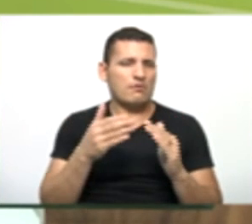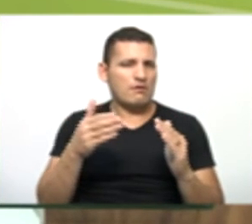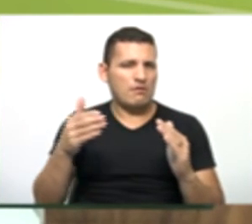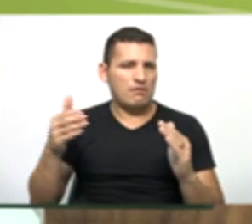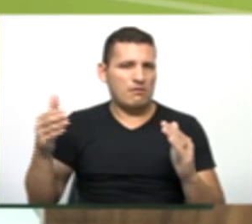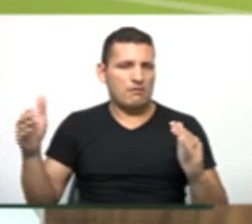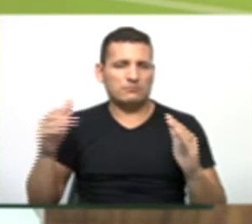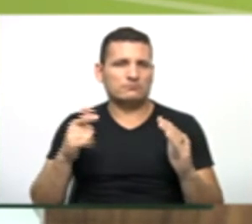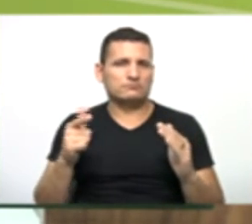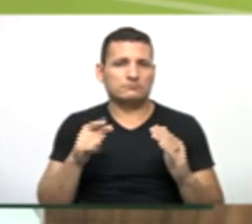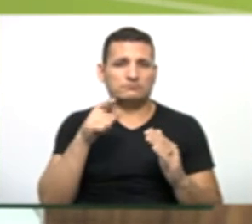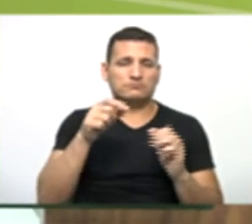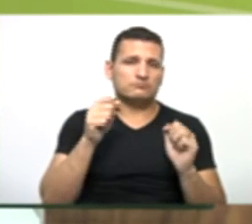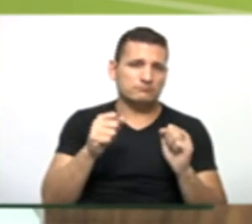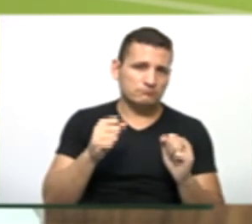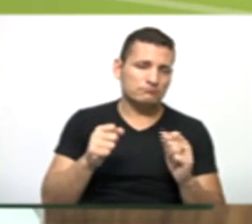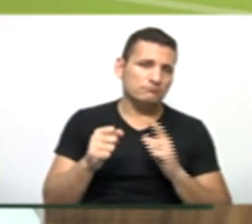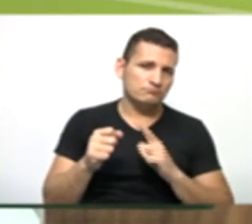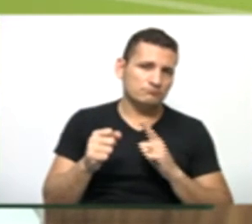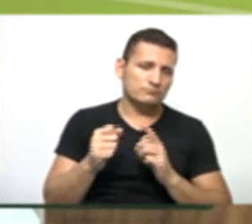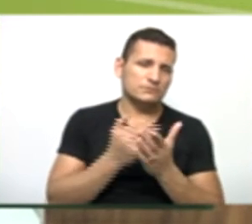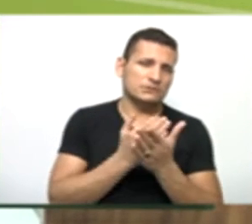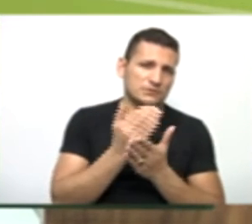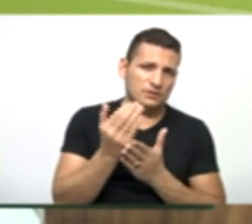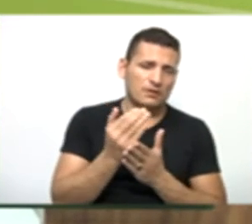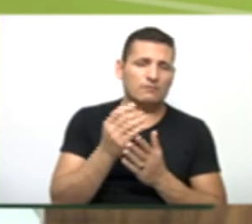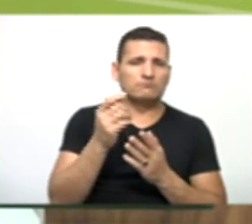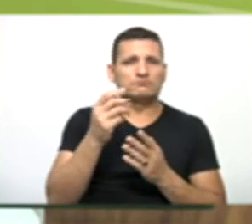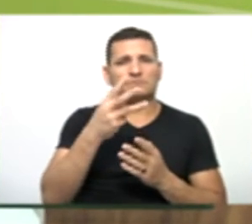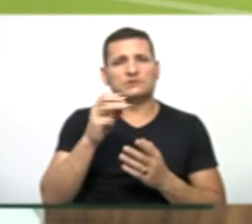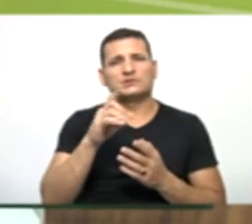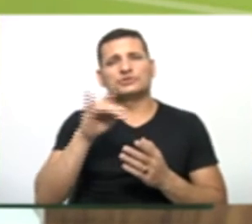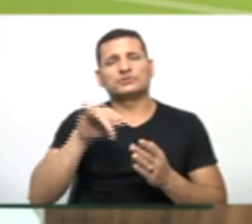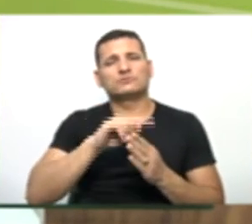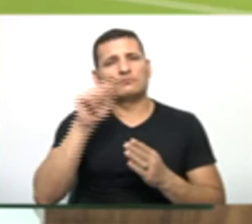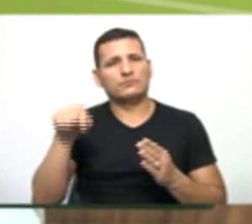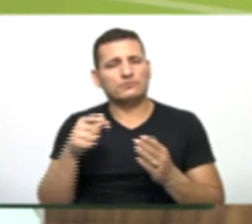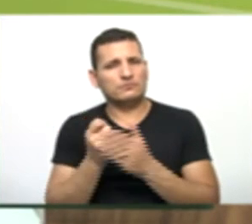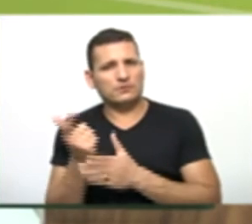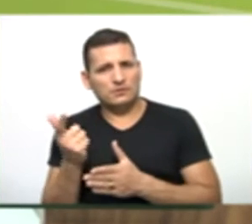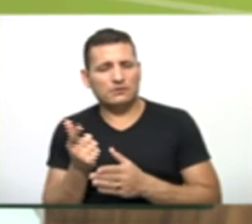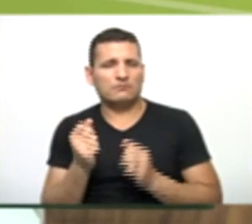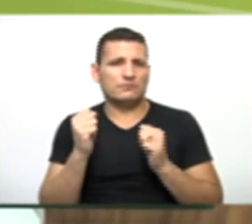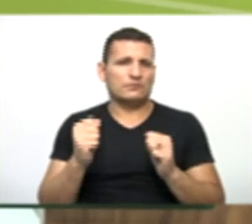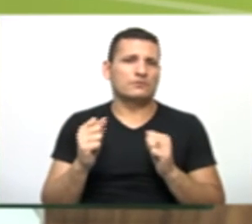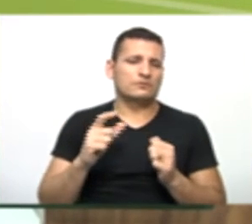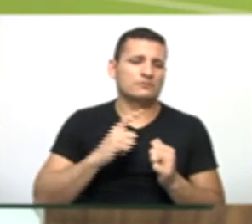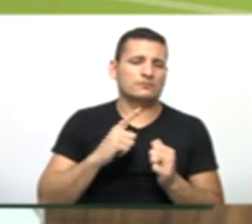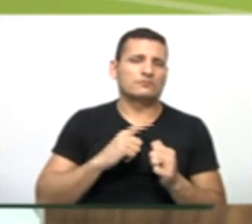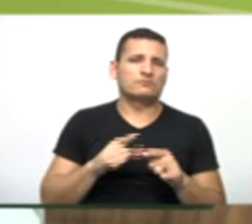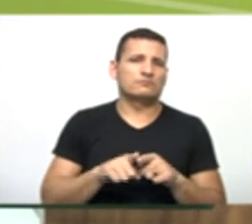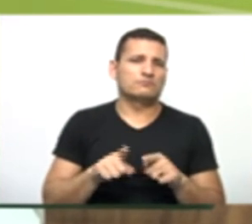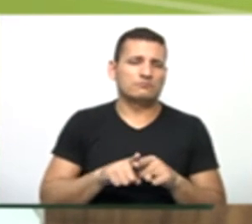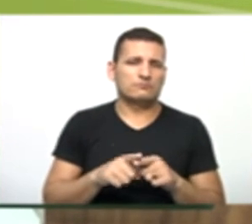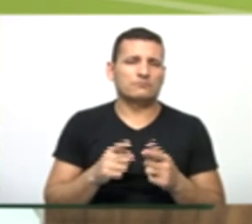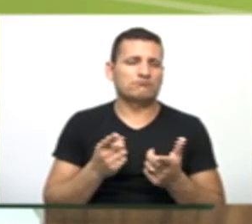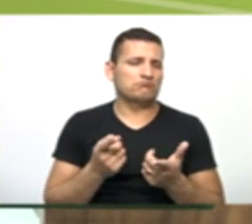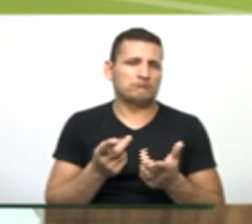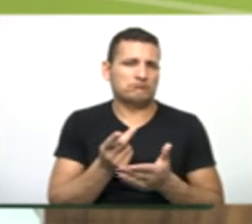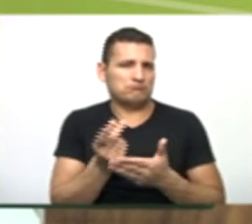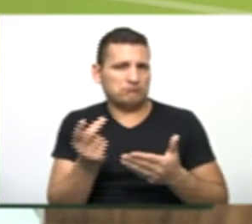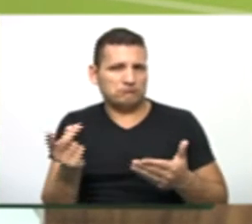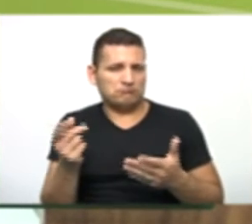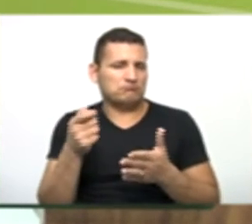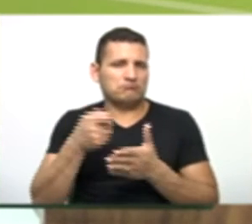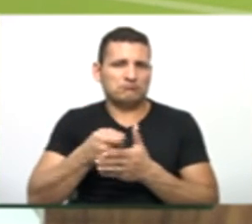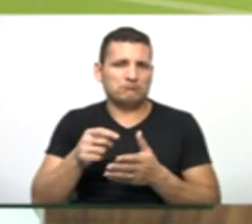tempo. Você pode ter uma carência inicial, você pode ter intervalos sem pagar esse teu empréstimo. Por exemplo,